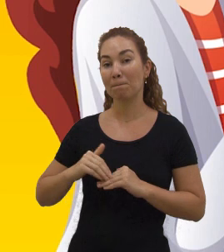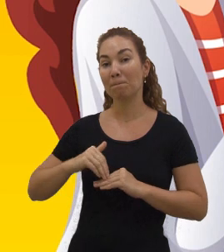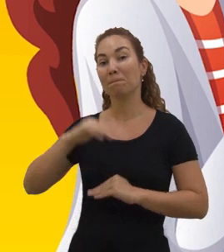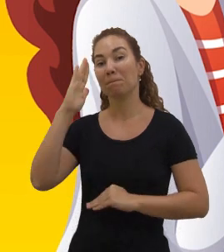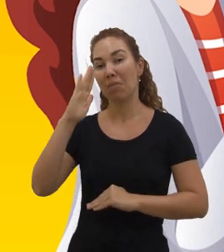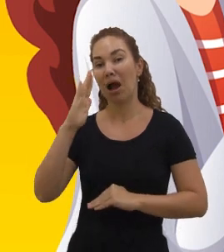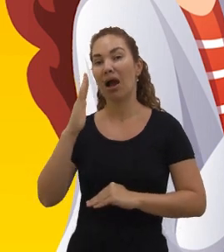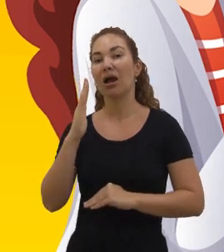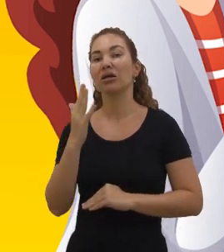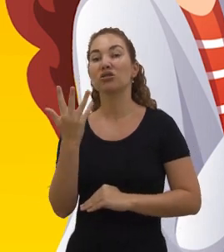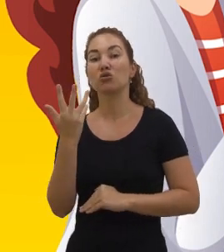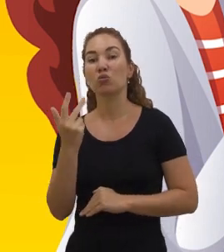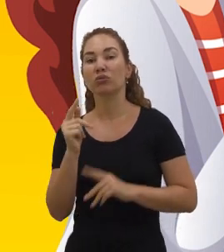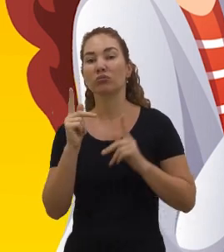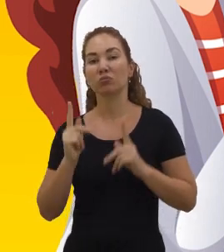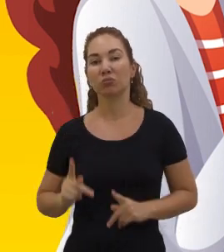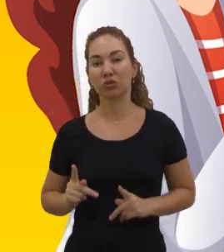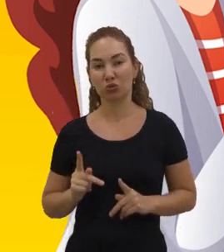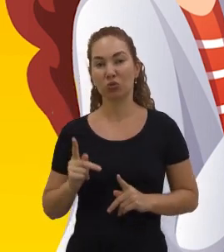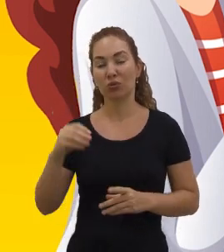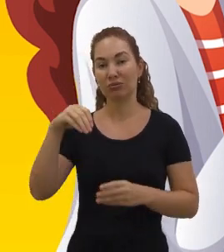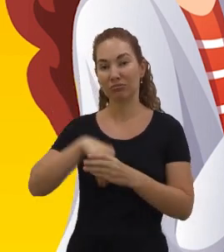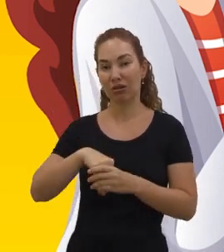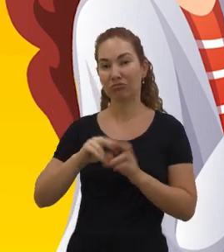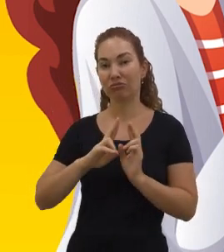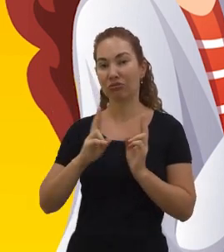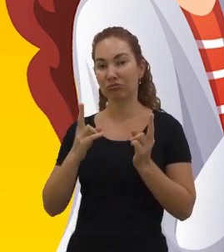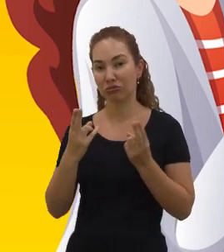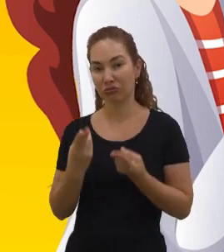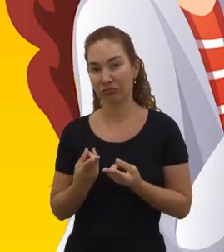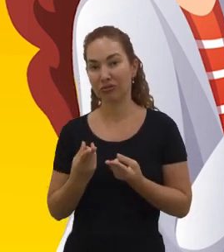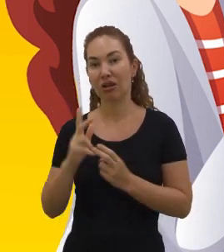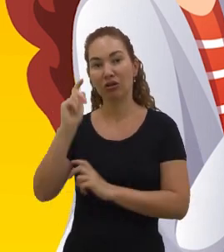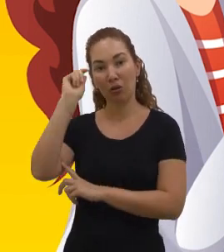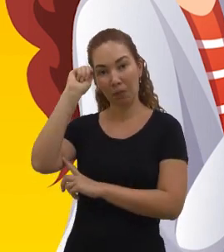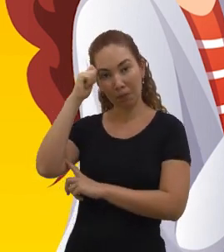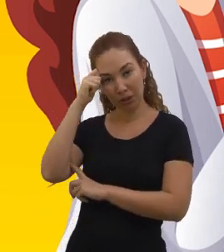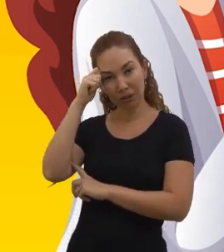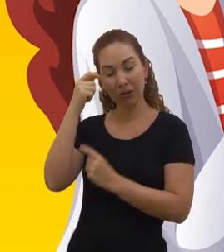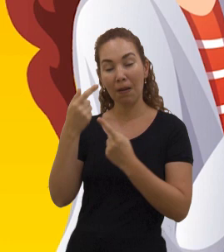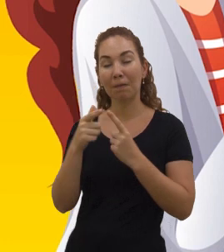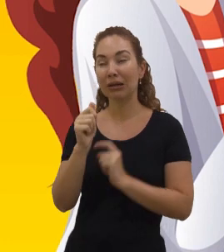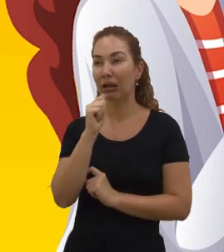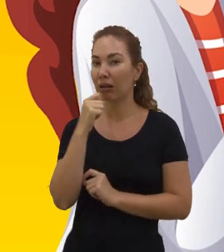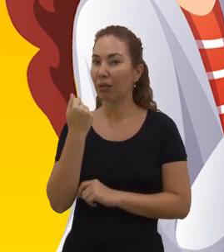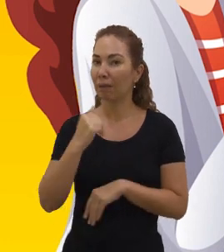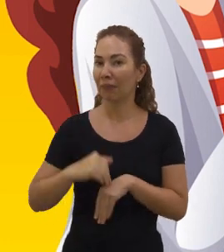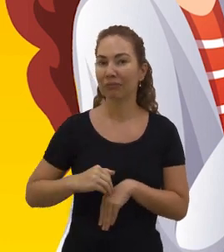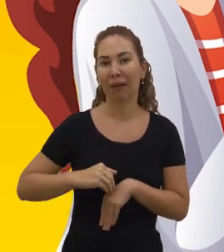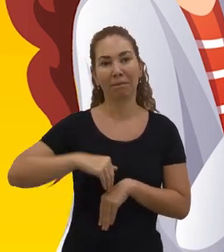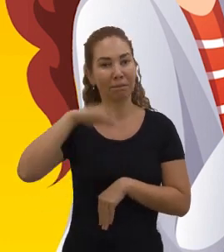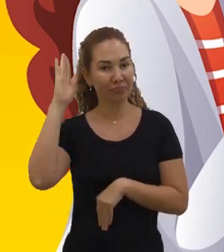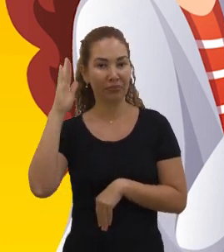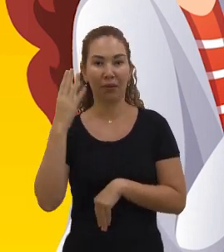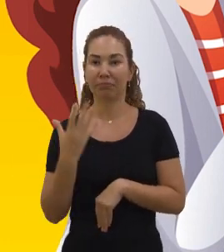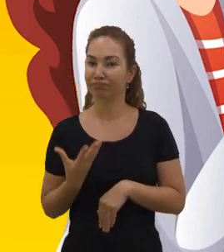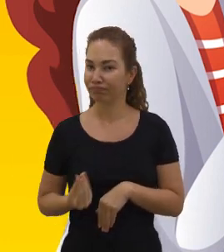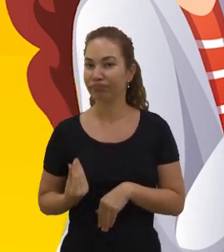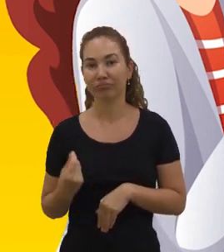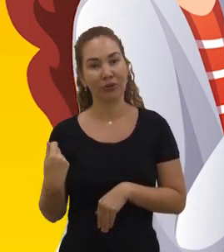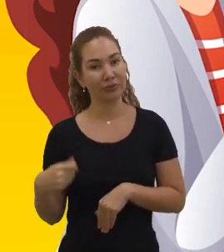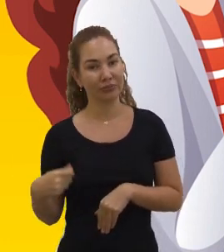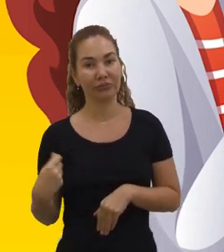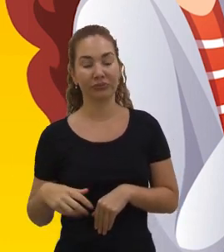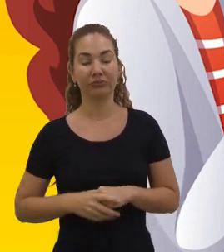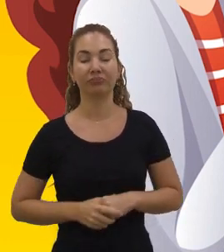estudantes negros em universidades, mas acho que é uma coisa que ainda tem muito a melhorar. E eu